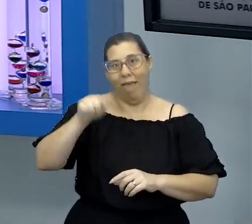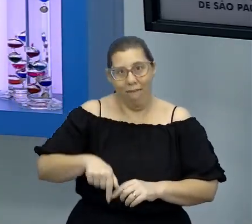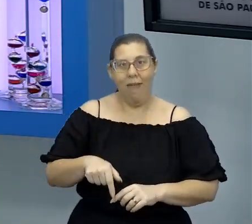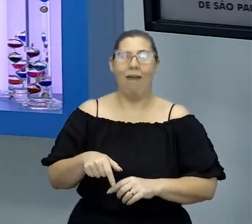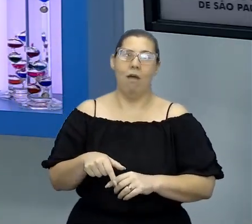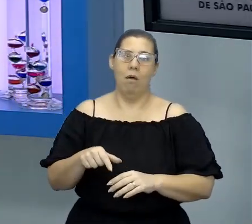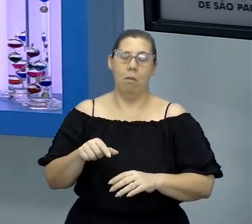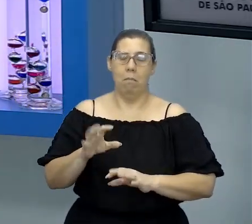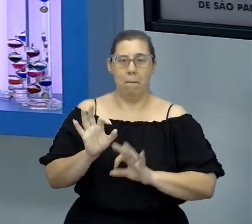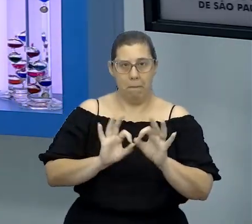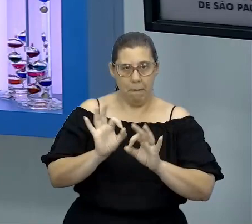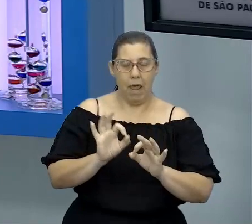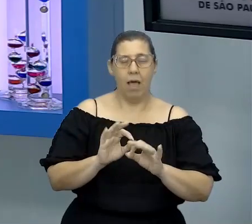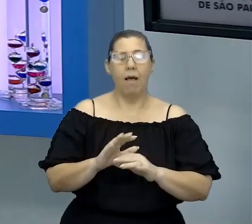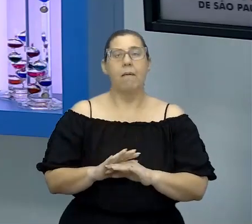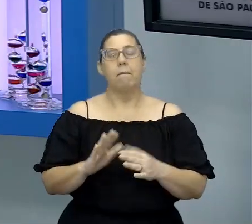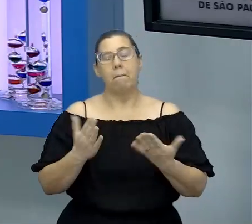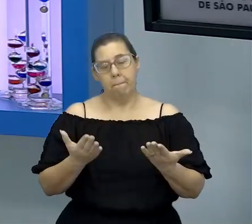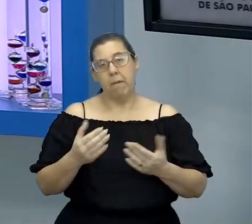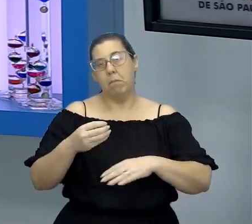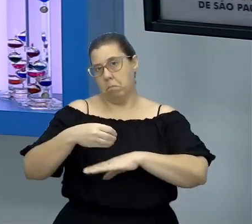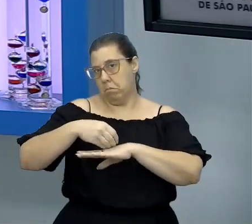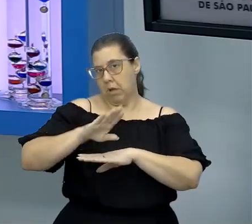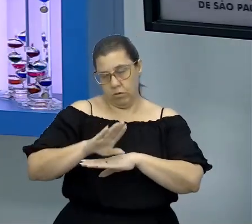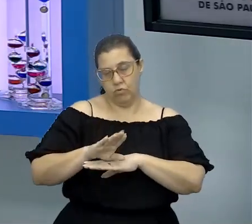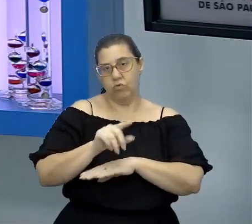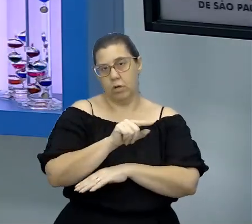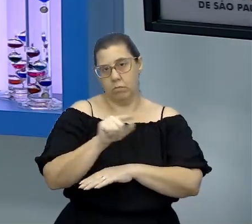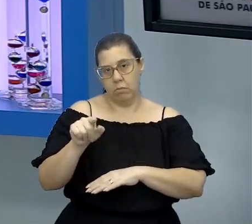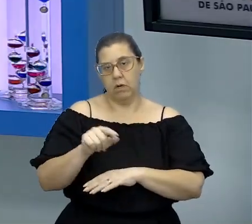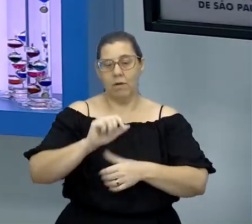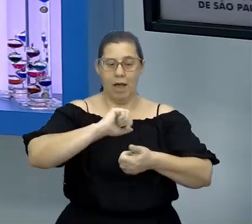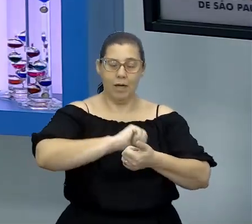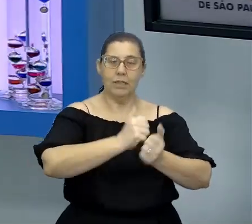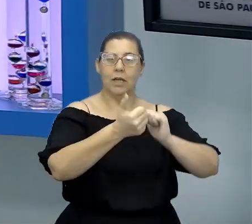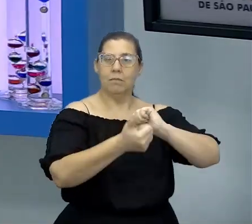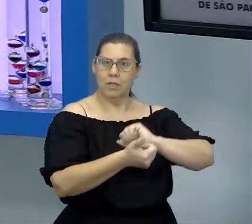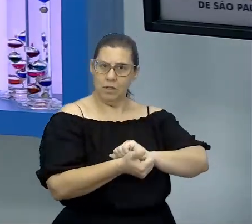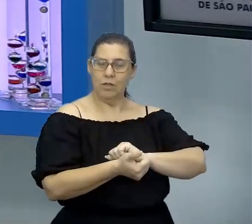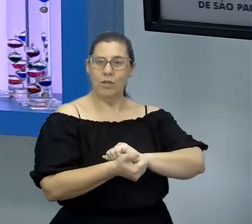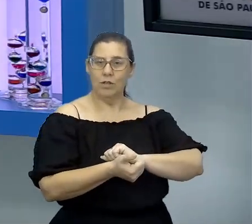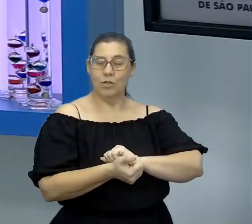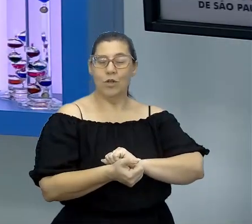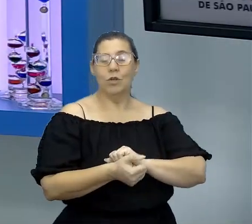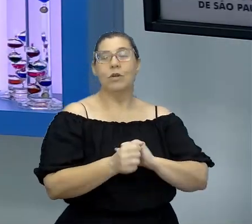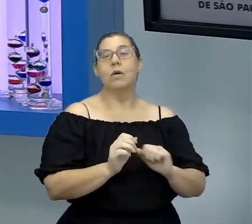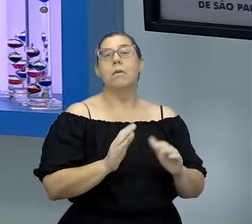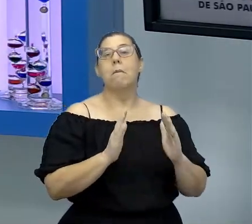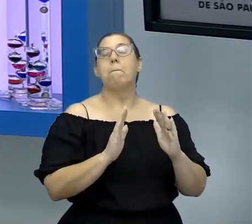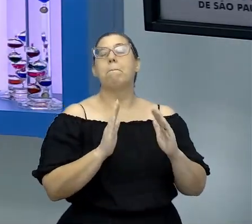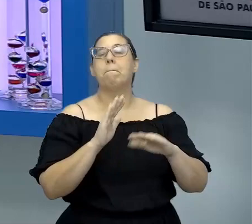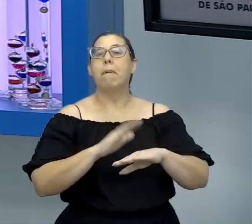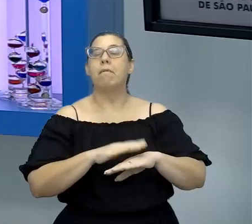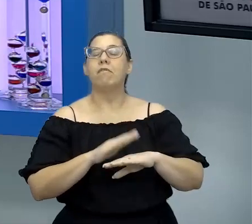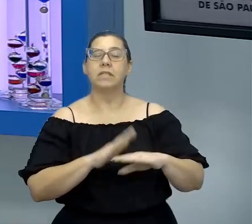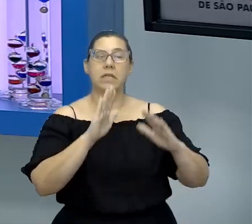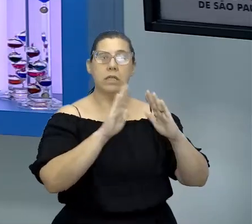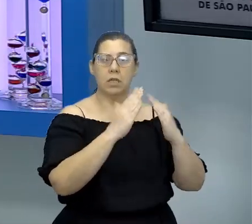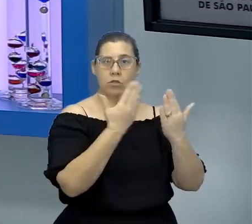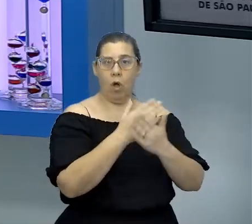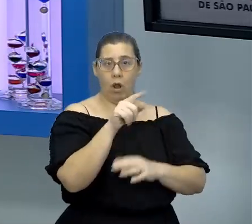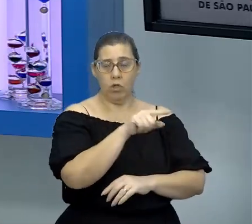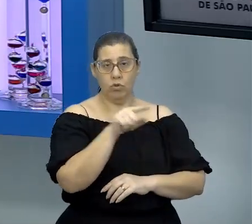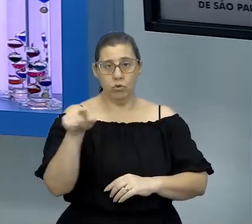exatamente o que está sendo passado, né? Mas adaptações para a realidade da sua escola, tá? Então, por